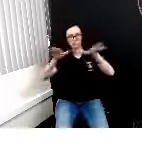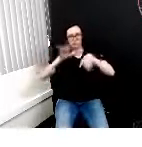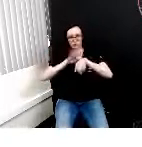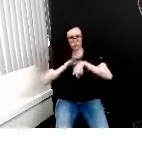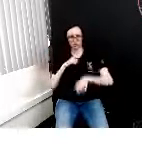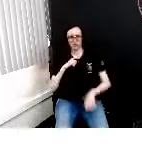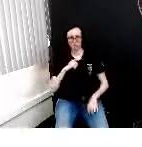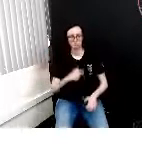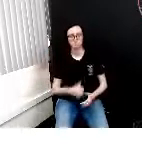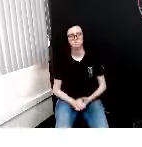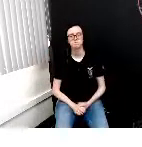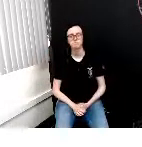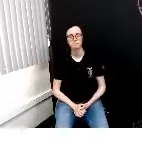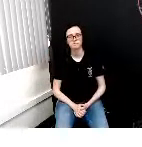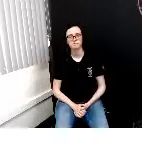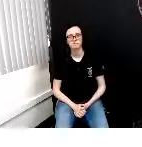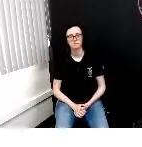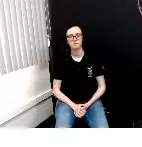como um todo.